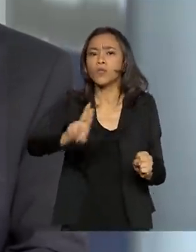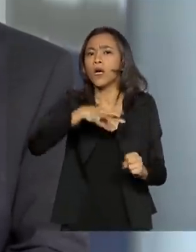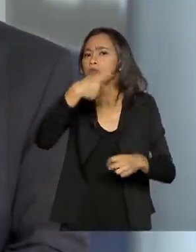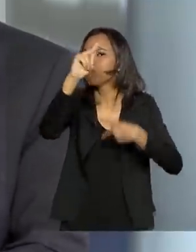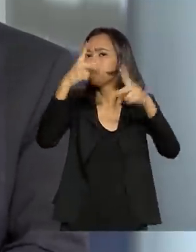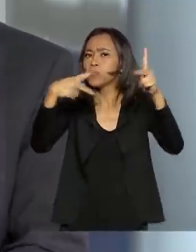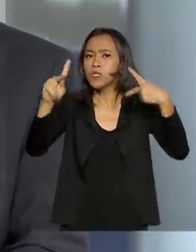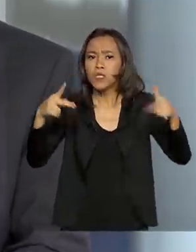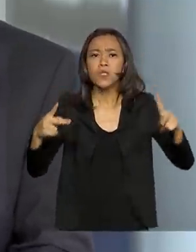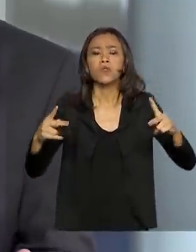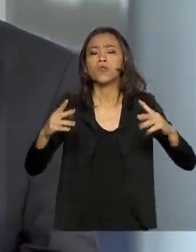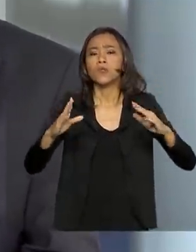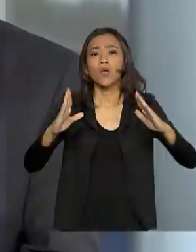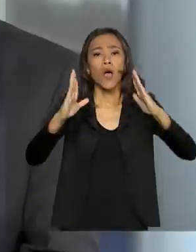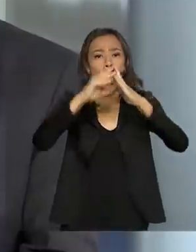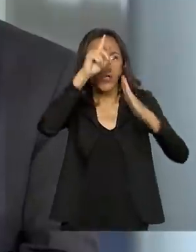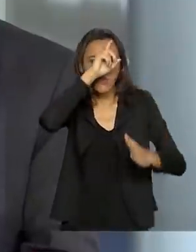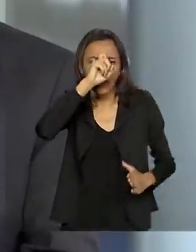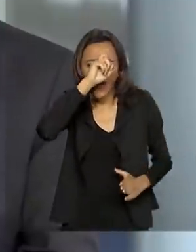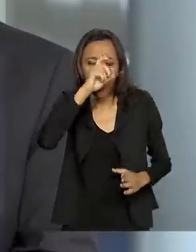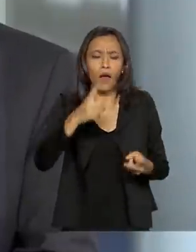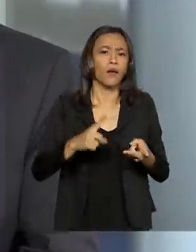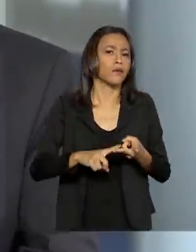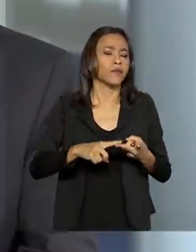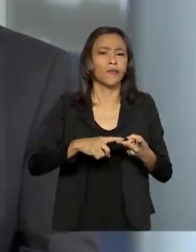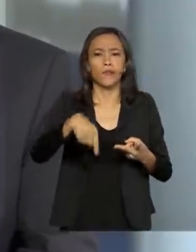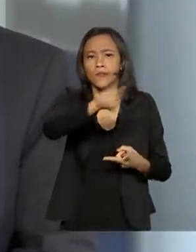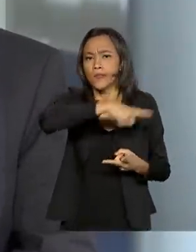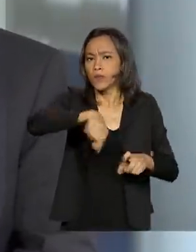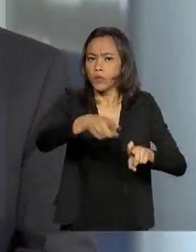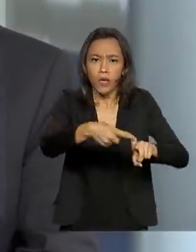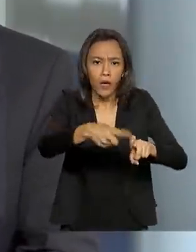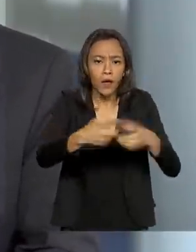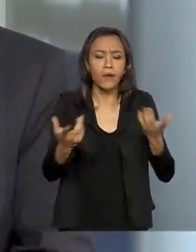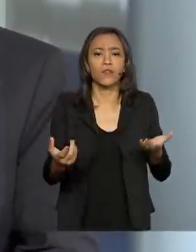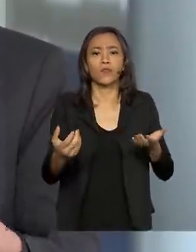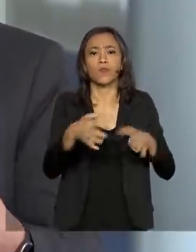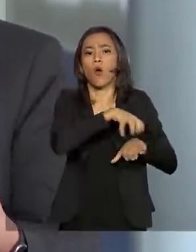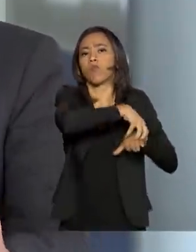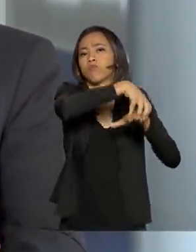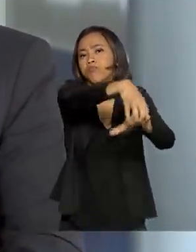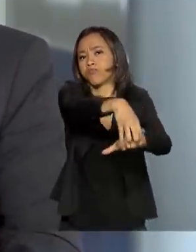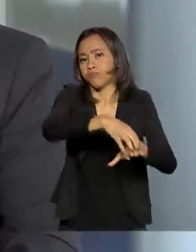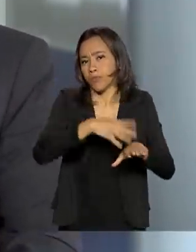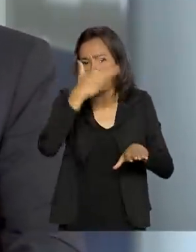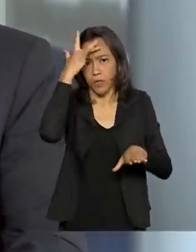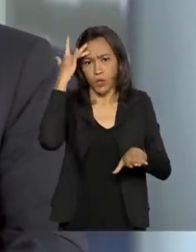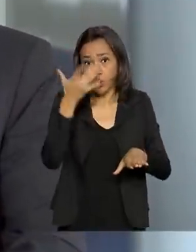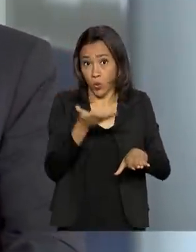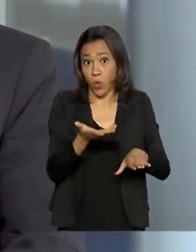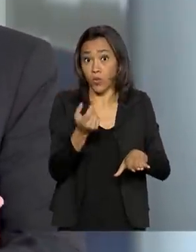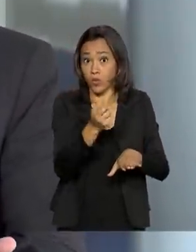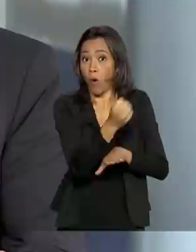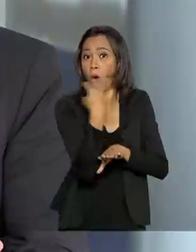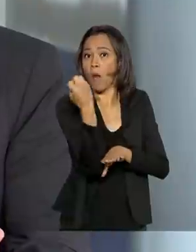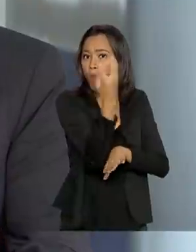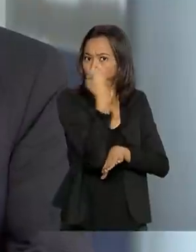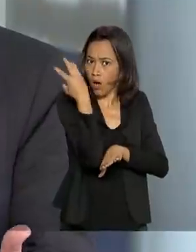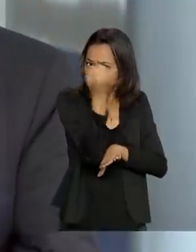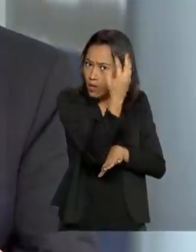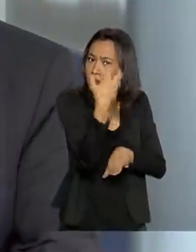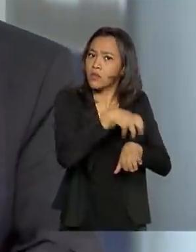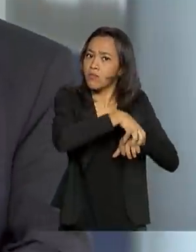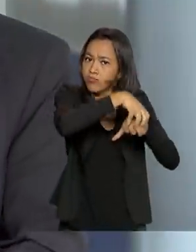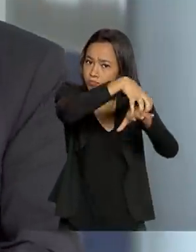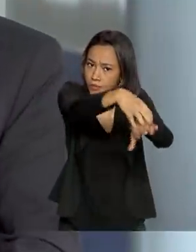serviços hospitalares, médicos, para o transporte de pacientes, ou seja, está fazendo para as